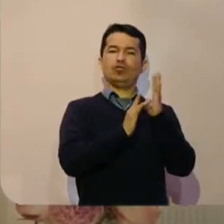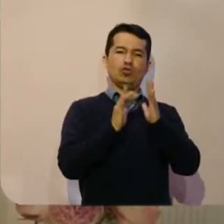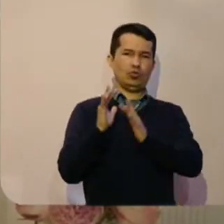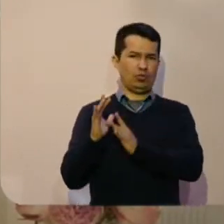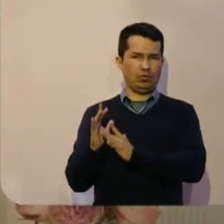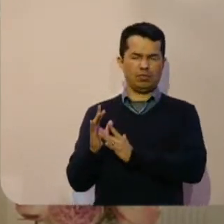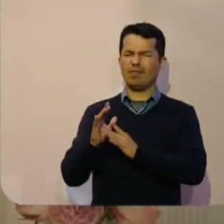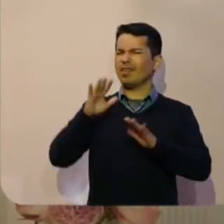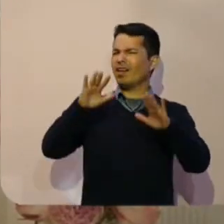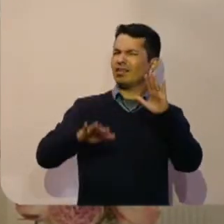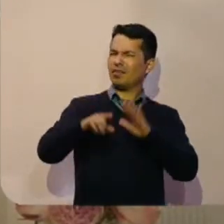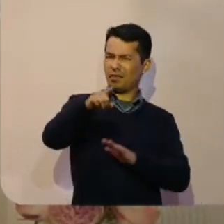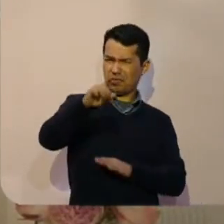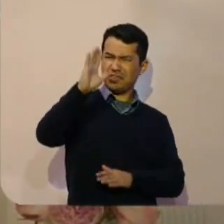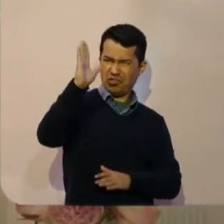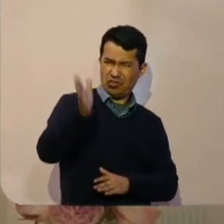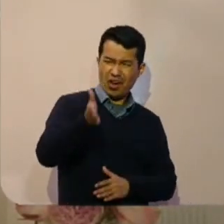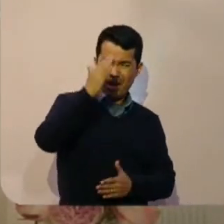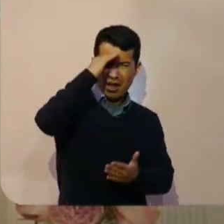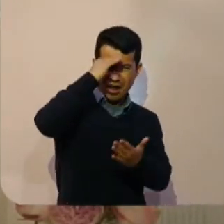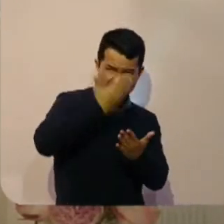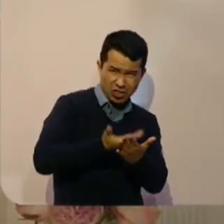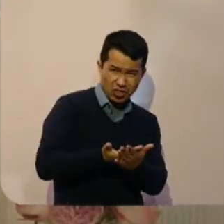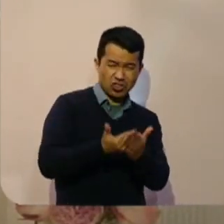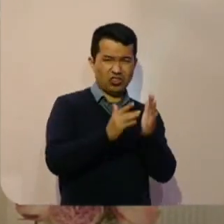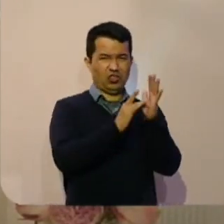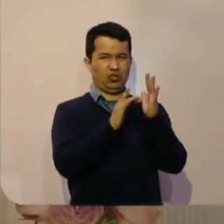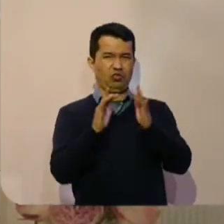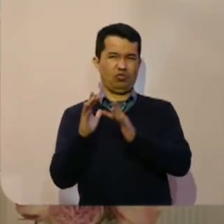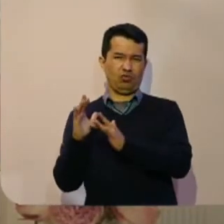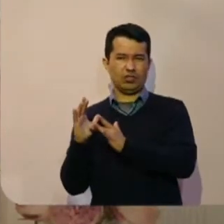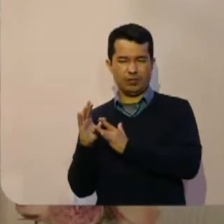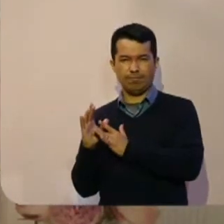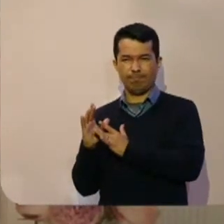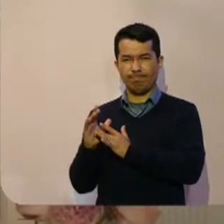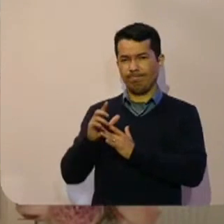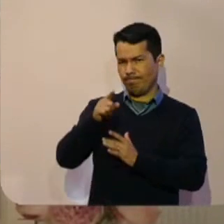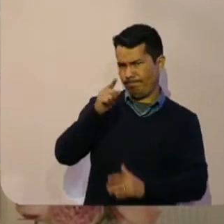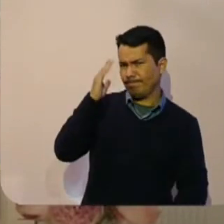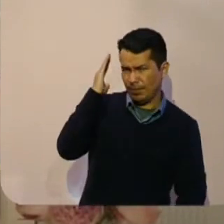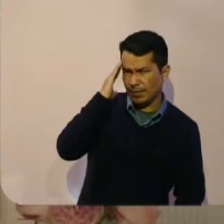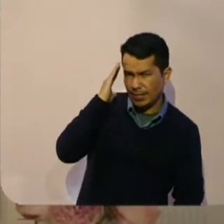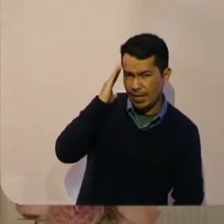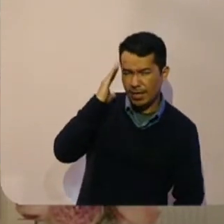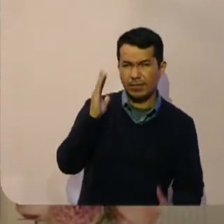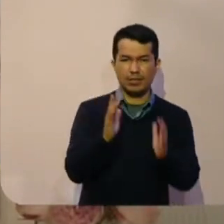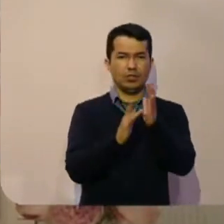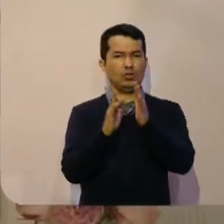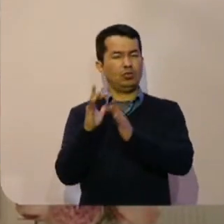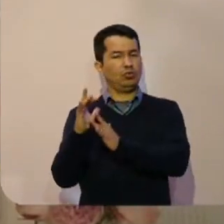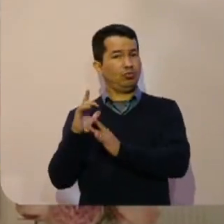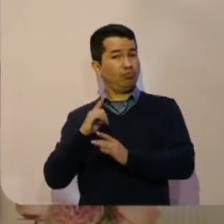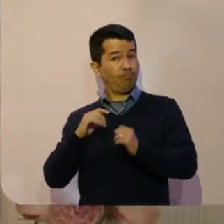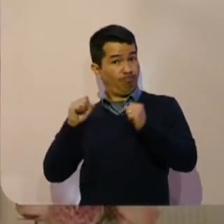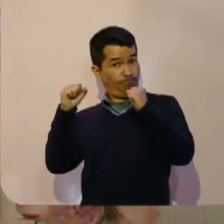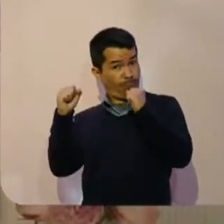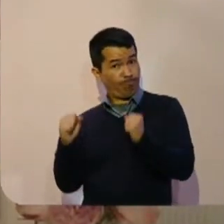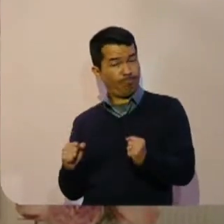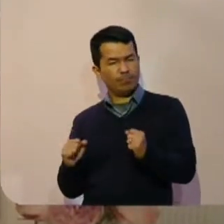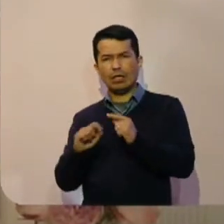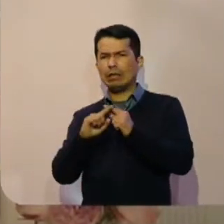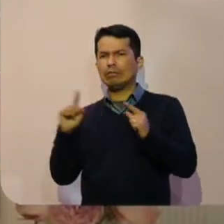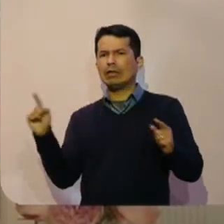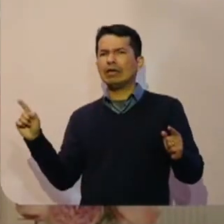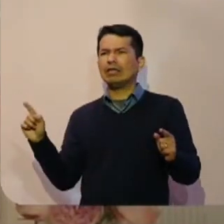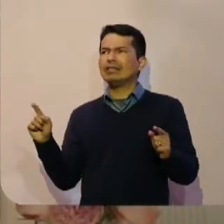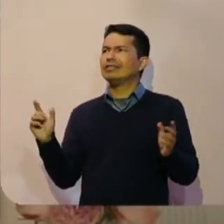Jesus, a gente sabe que Ele existe, a gente sabe que Ele é poderoso, mas Ele está tão longe, tão distante